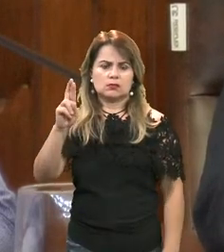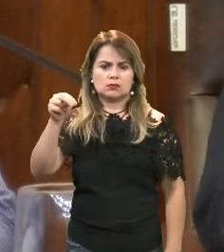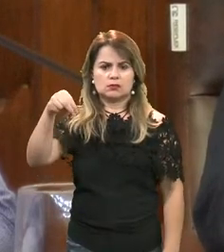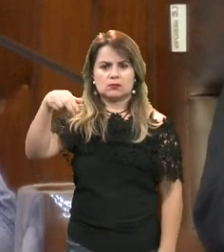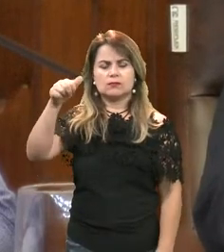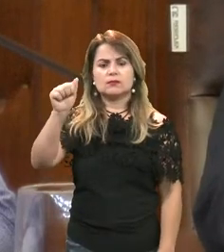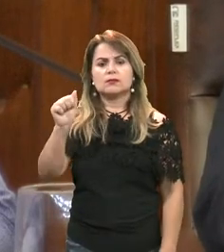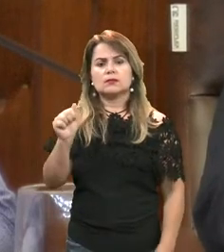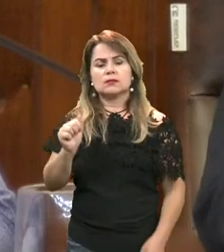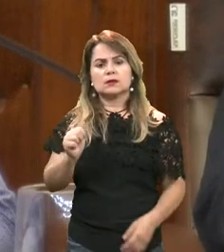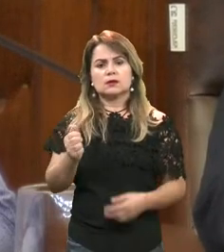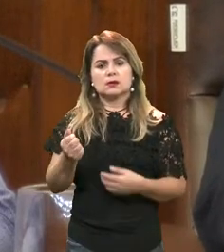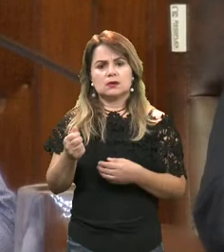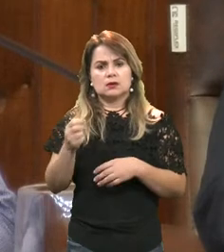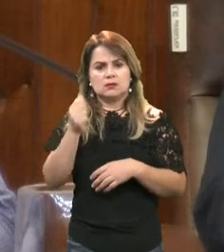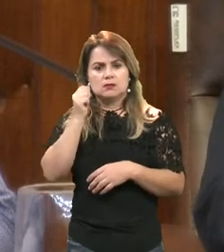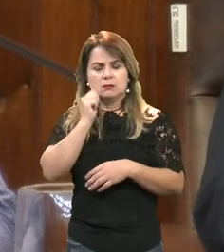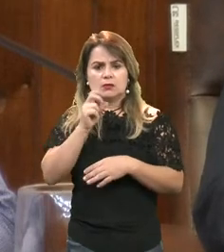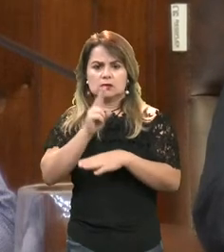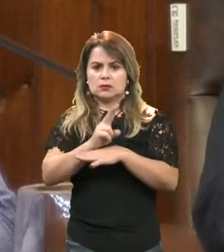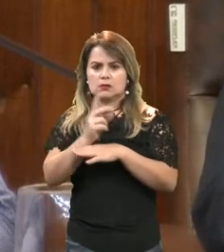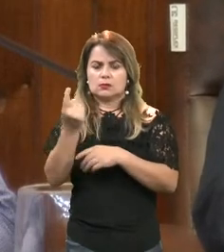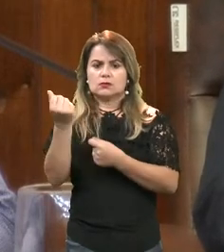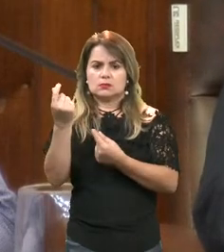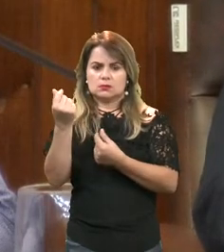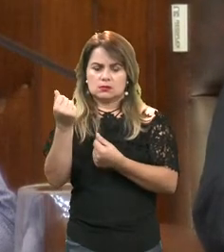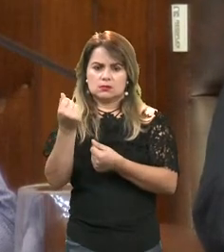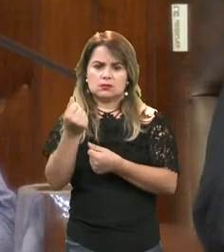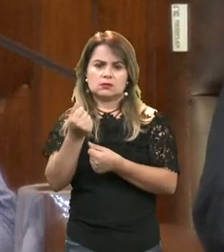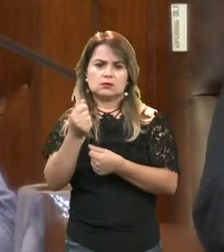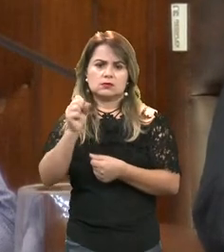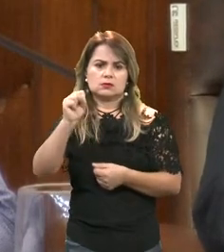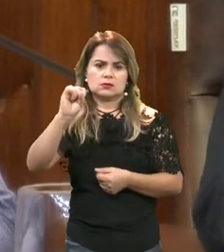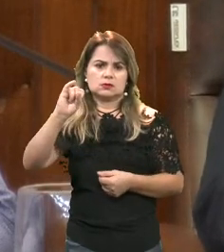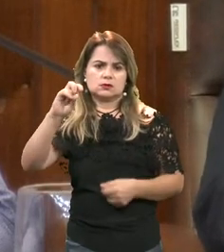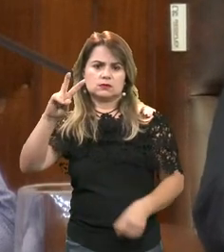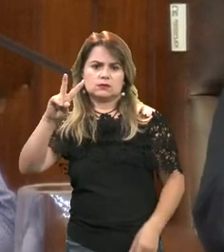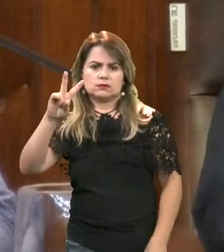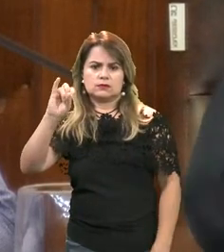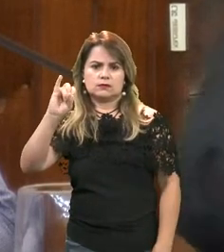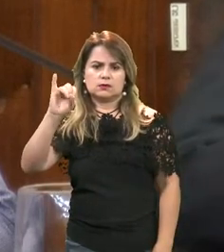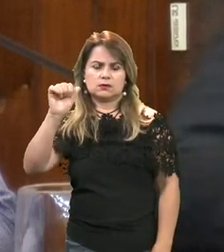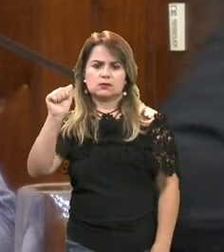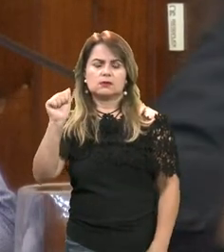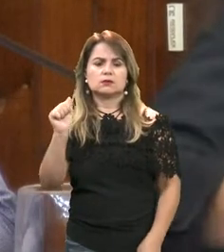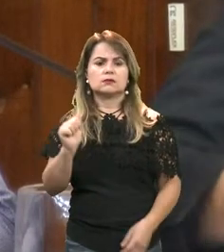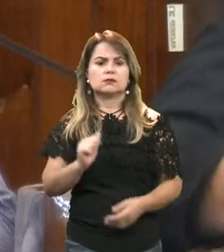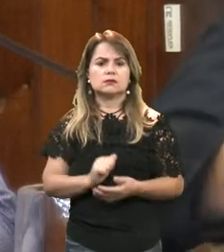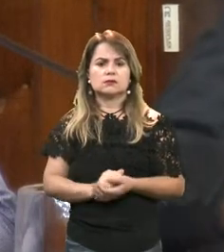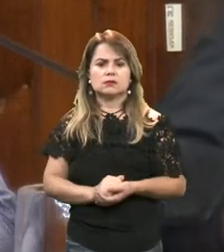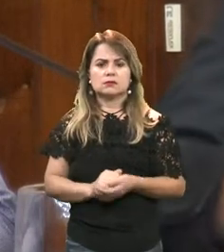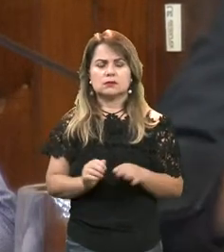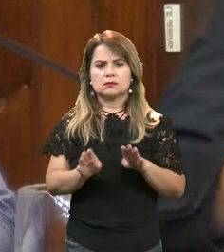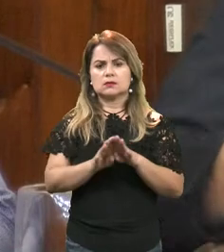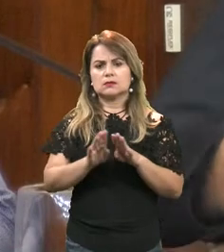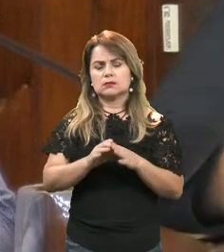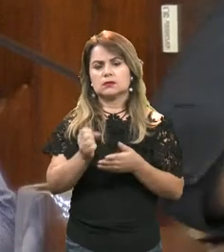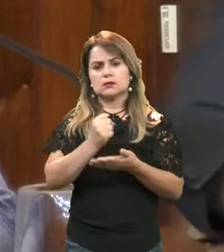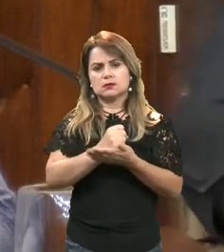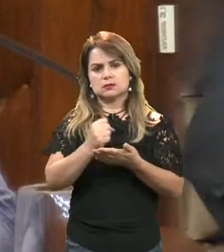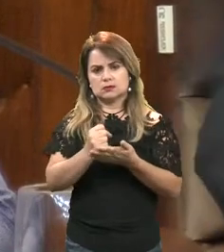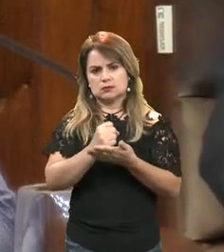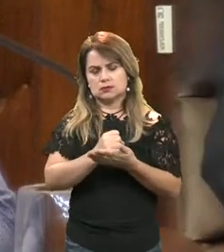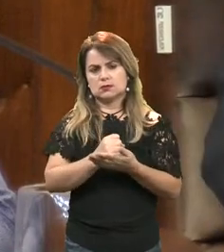tesoureira, Luciana Cione da Levedove, segundo tesoureiro, Luciana Maia Gradim Dalmaso. Registrar o